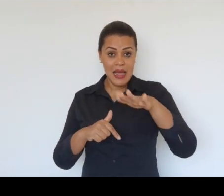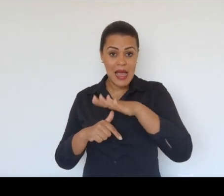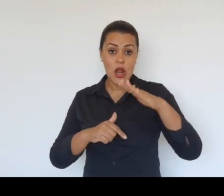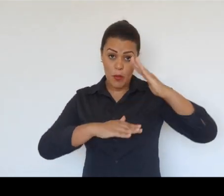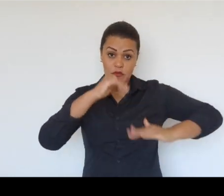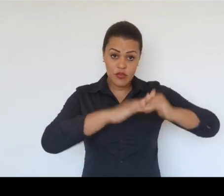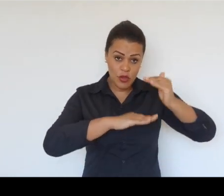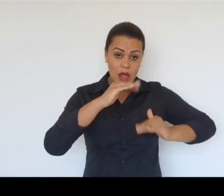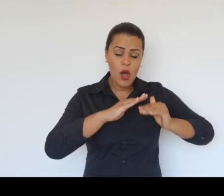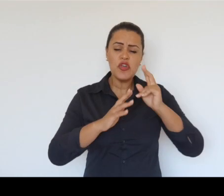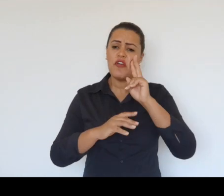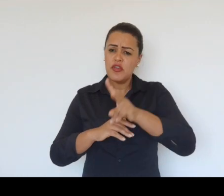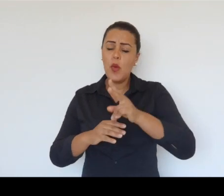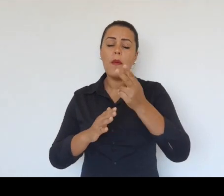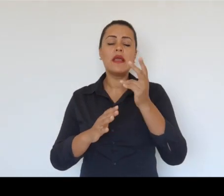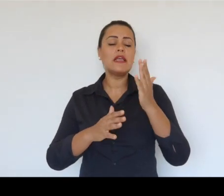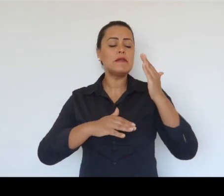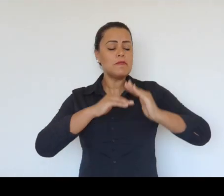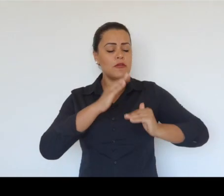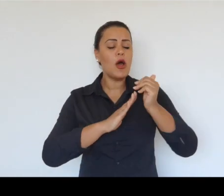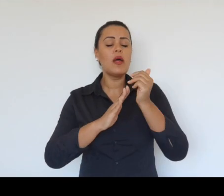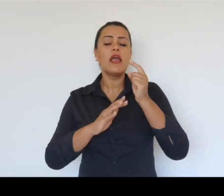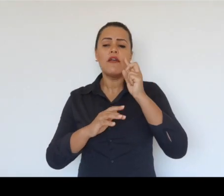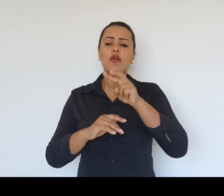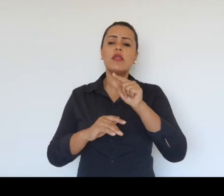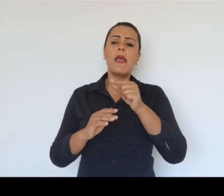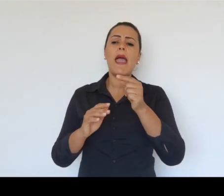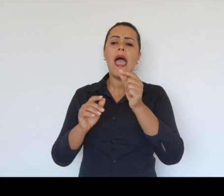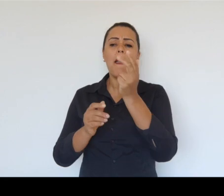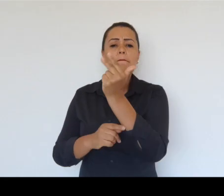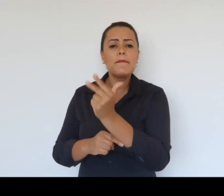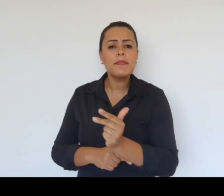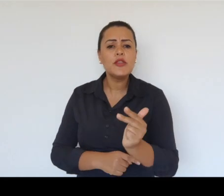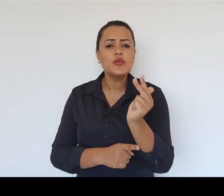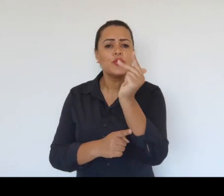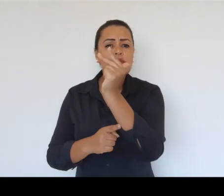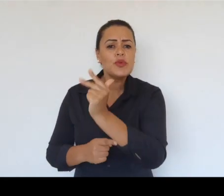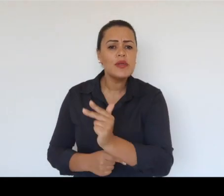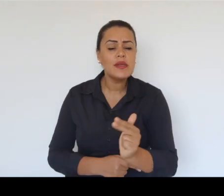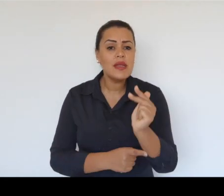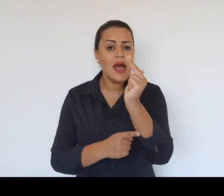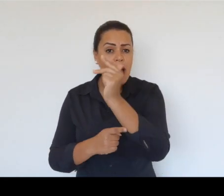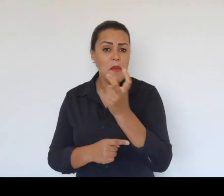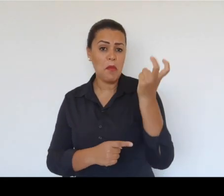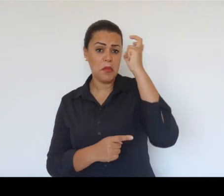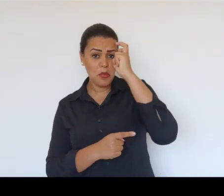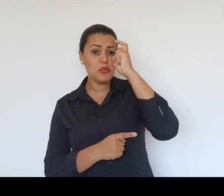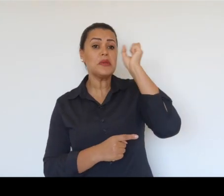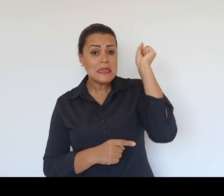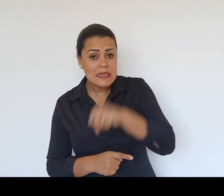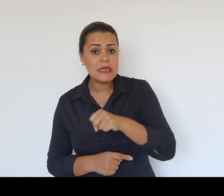com pintura, e ele confirmou. É pintura mesmo, são traços culturais mesmo, de